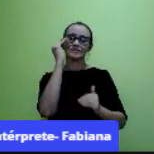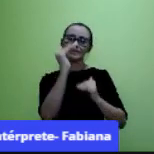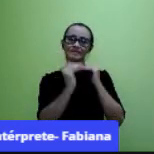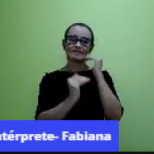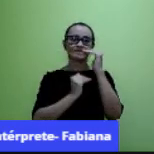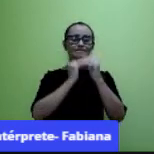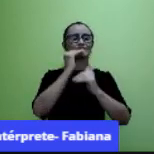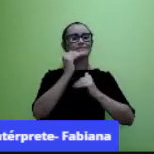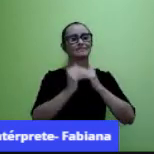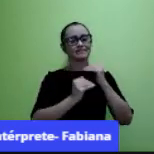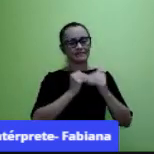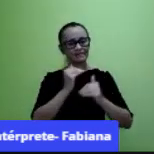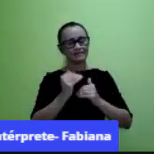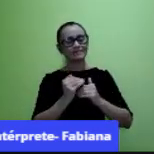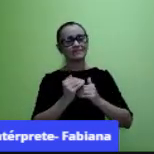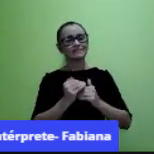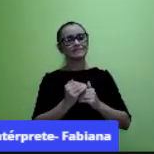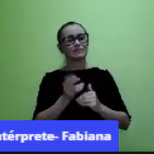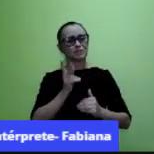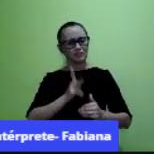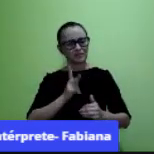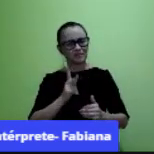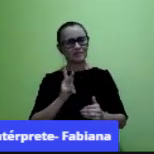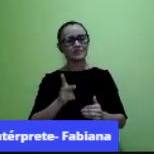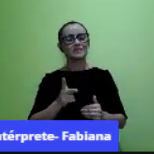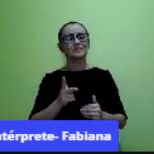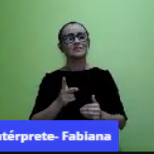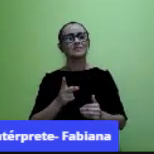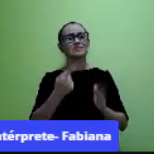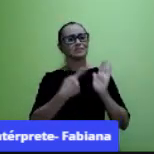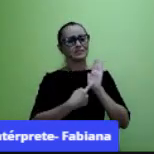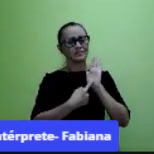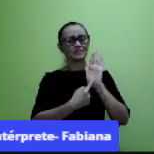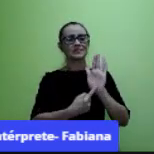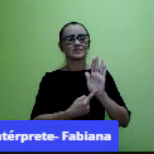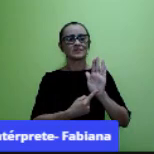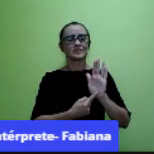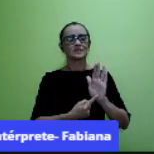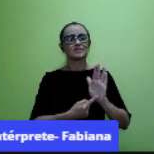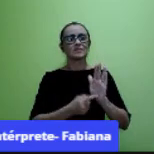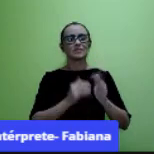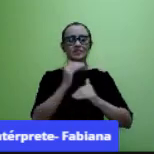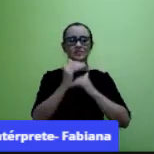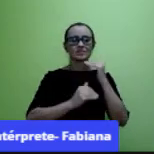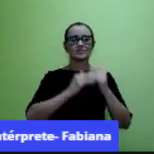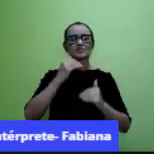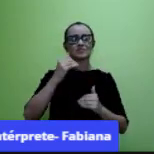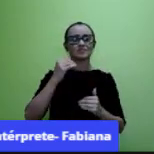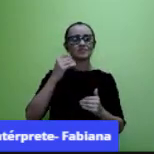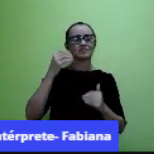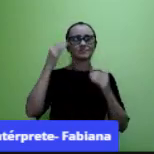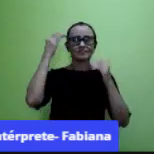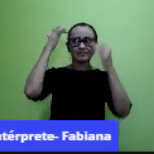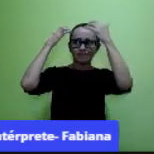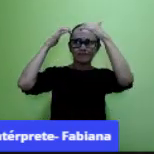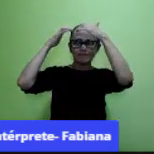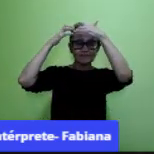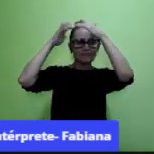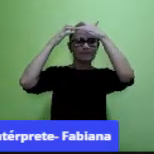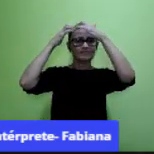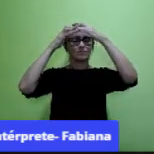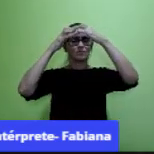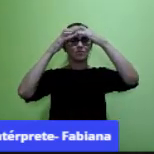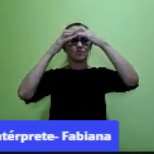repetido, para essa criança vir a ter uma formação motora, psicológica, social, ampliada cada vez